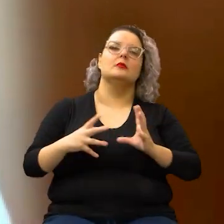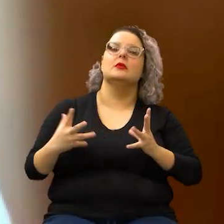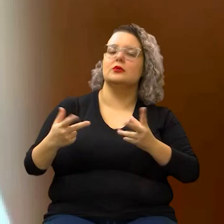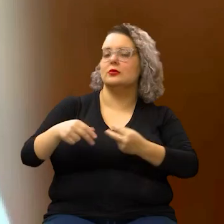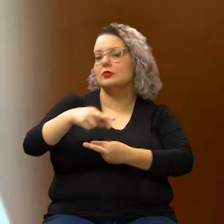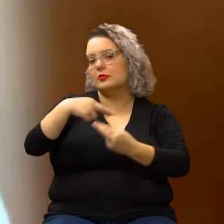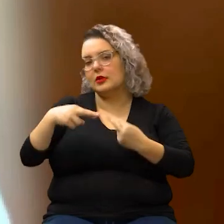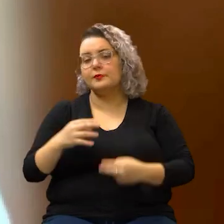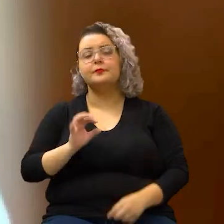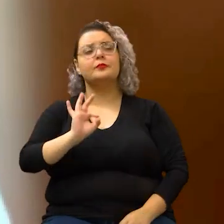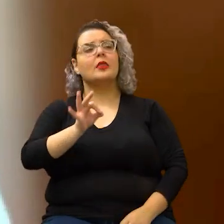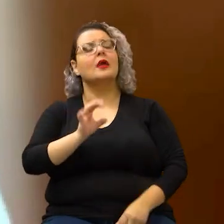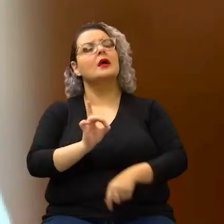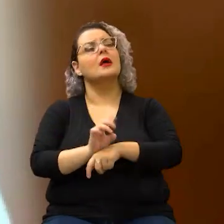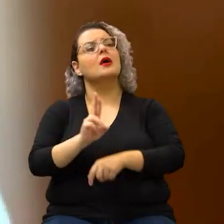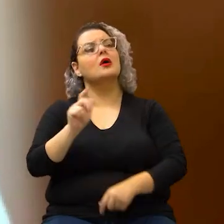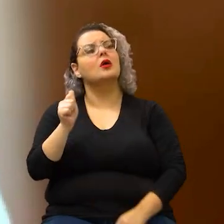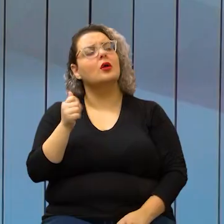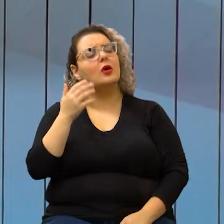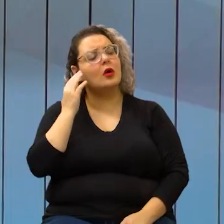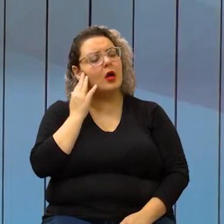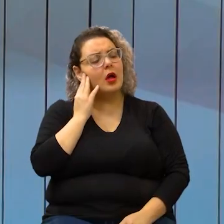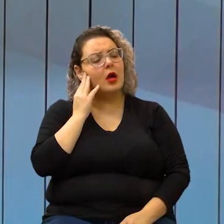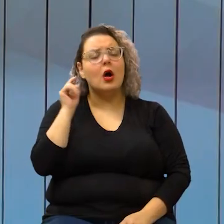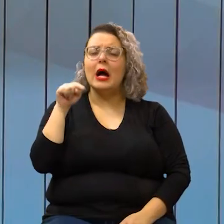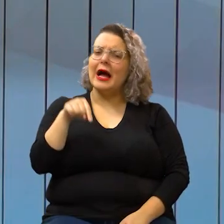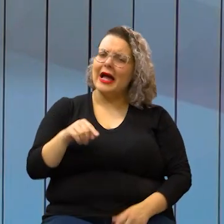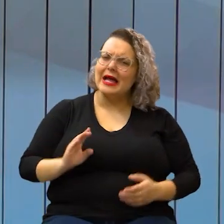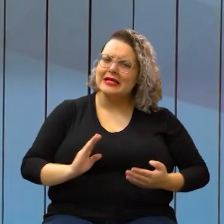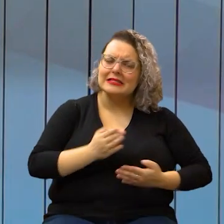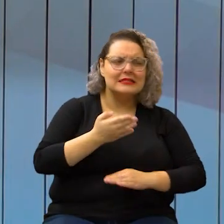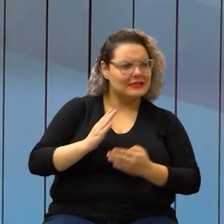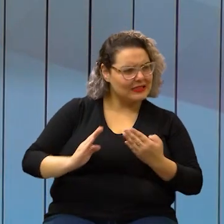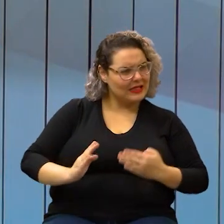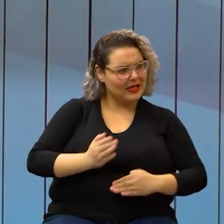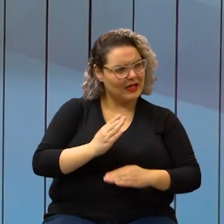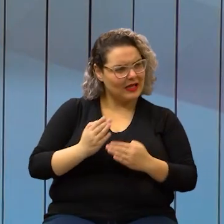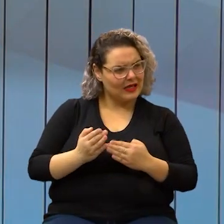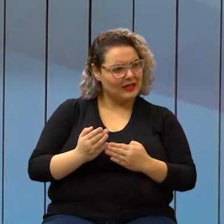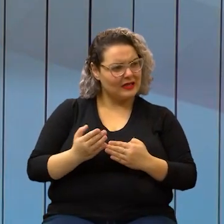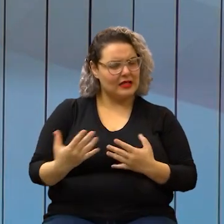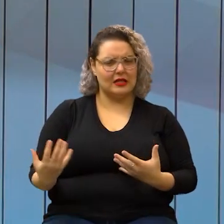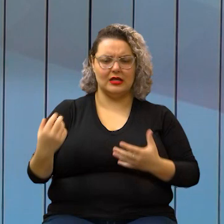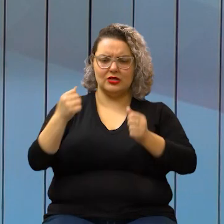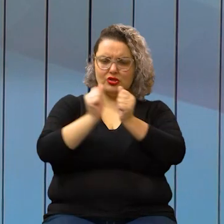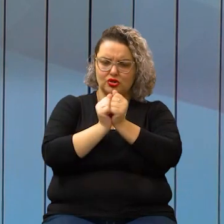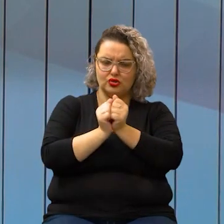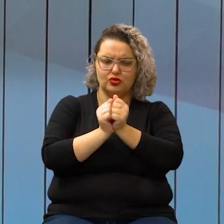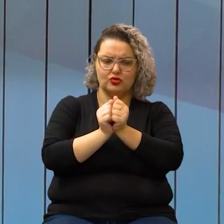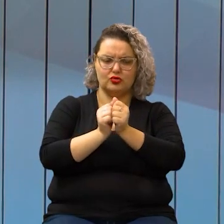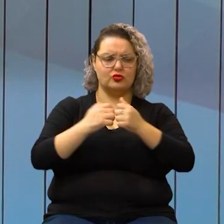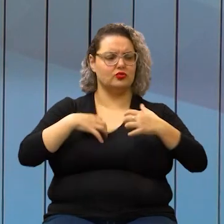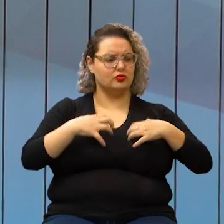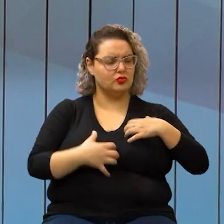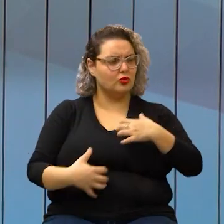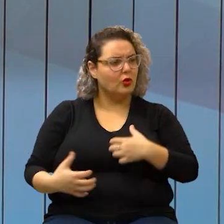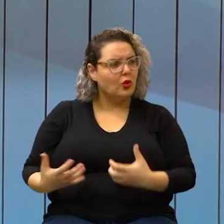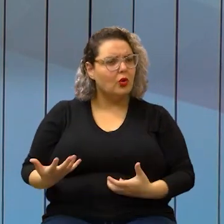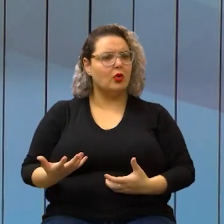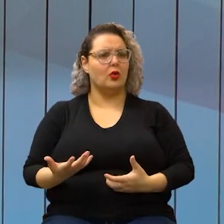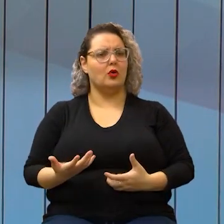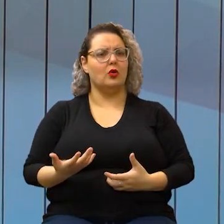humanos. Certo, doutora. Agora, essa bactéria, ela está com a gente, ela está no